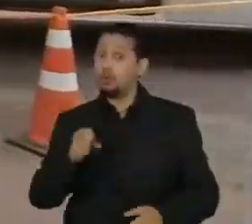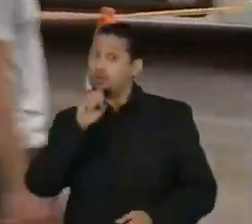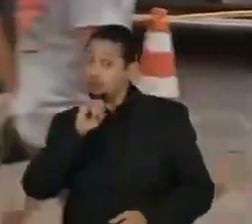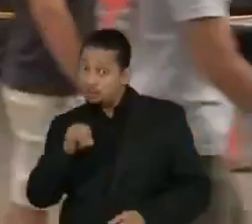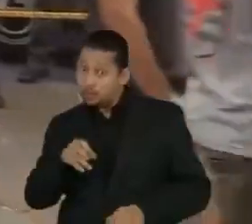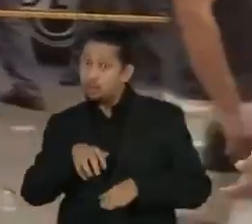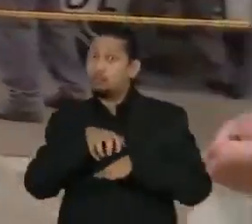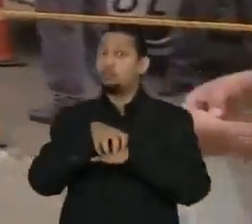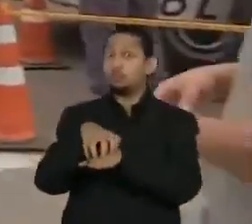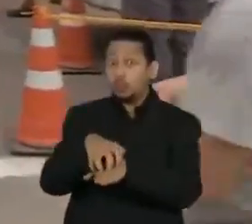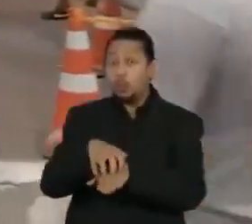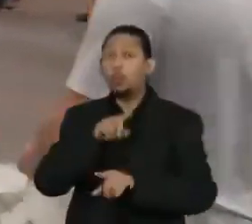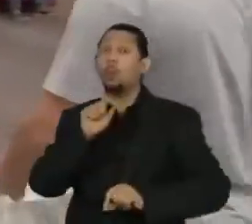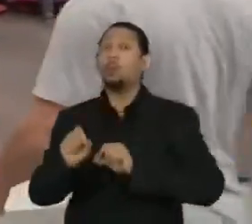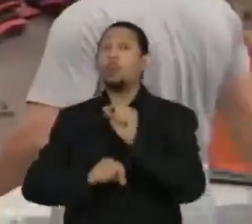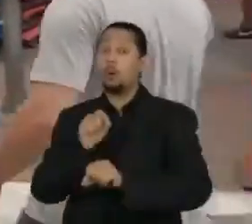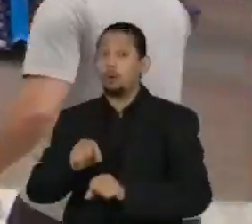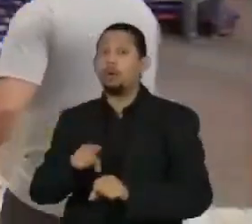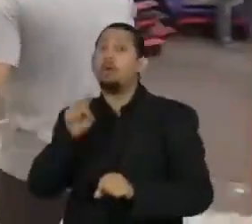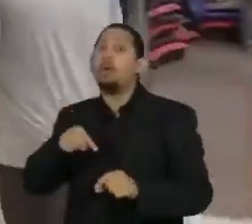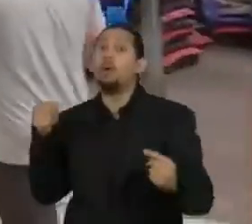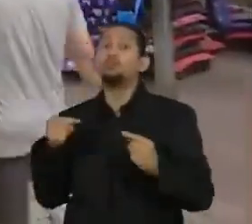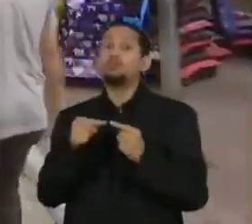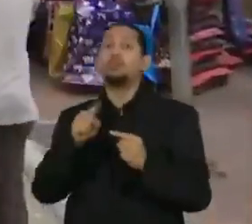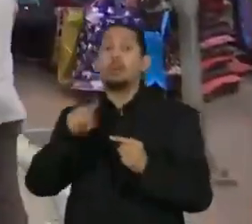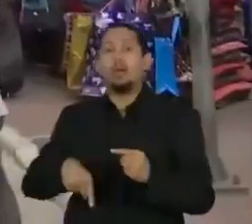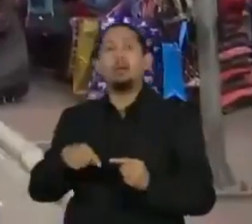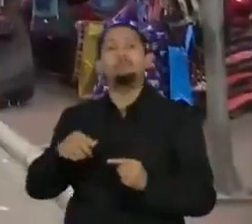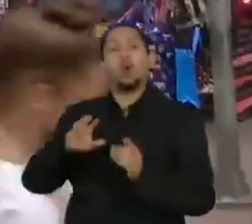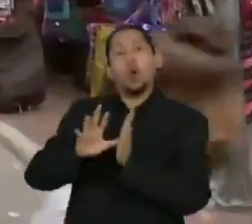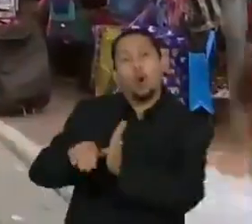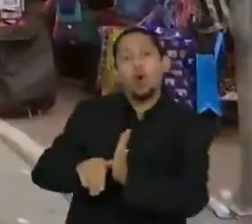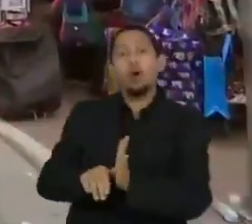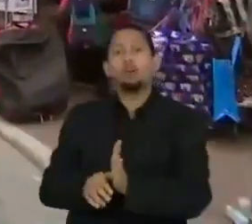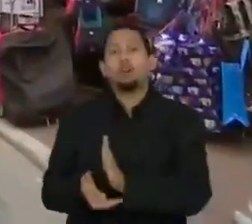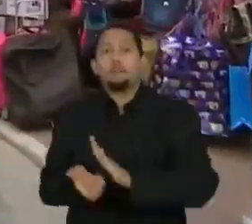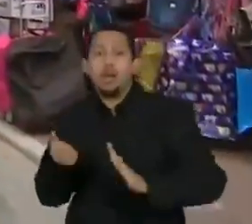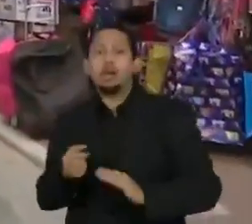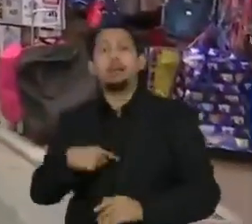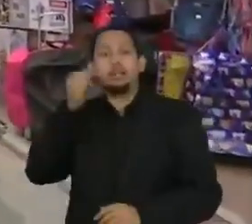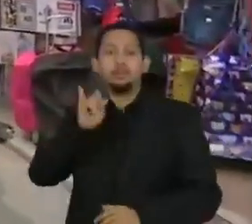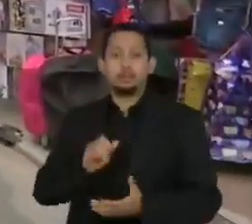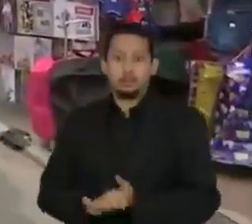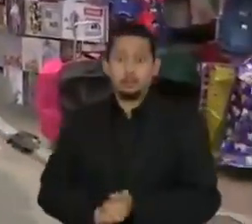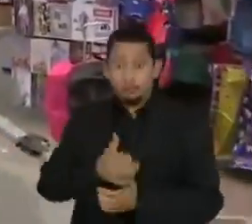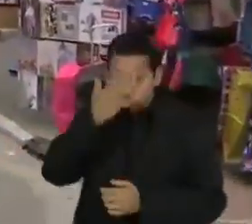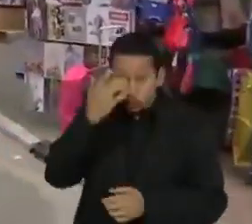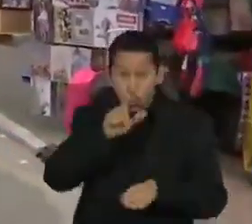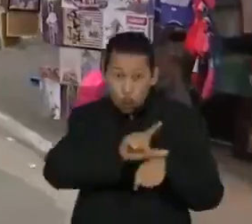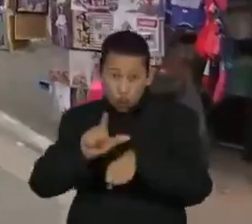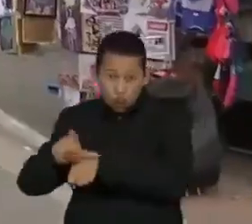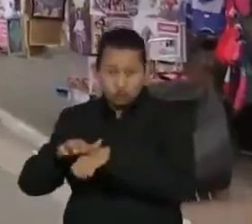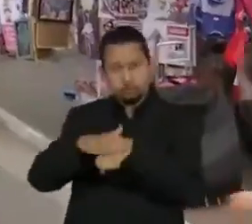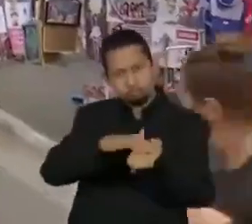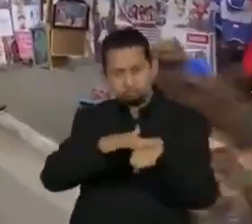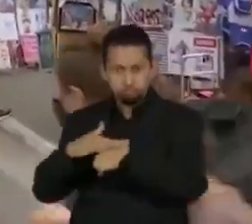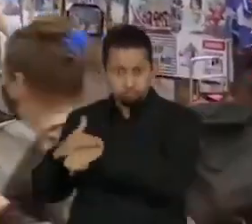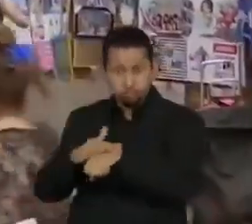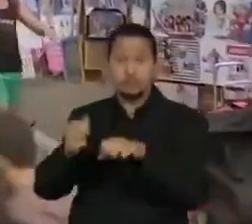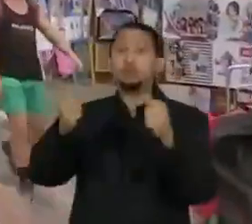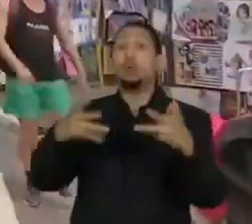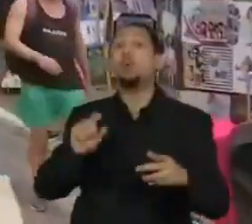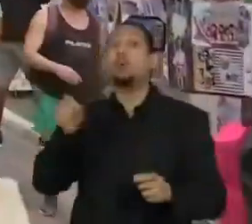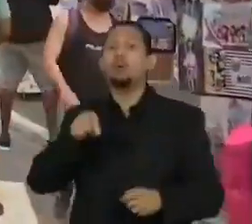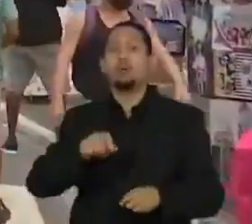é apenas para coibir roubos e furtos. Conversei também com lojistas que me disseram que o comércio deve encerrar